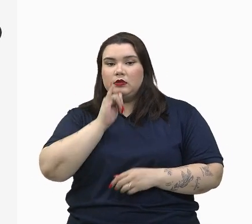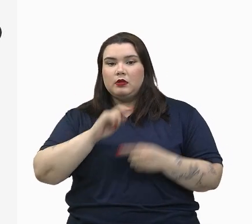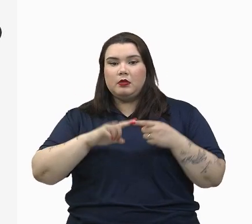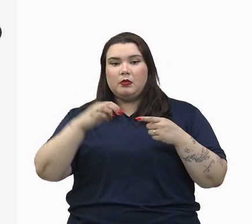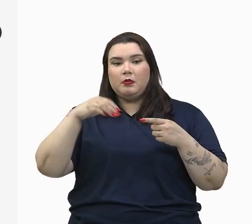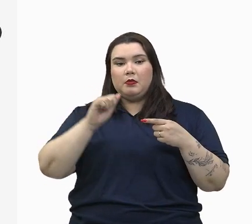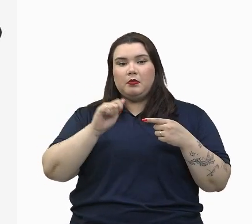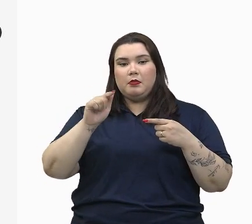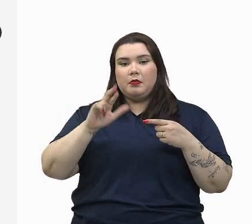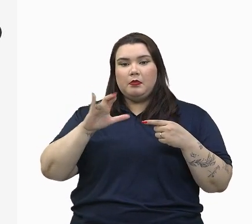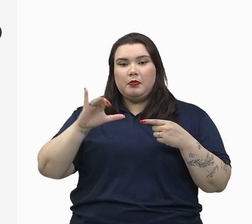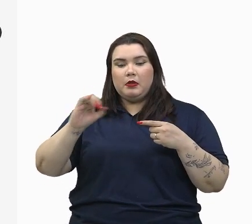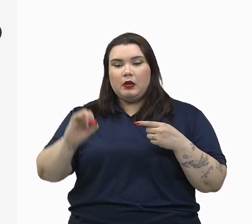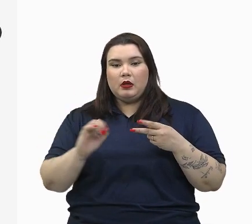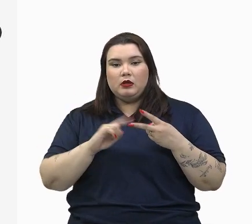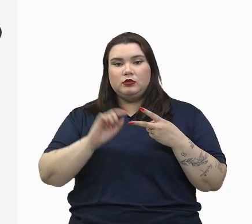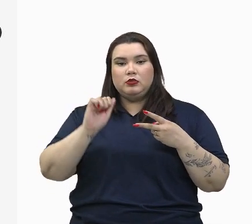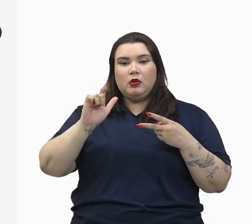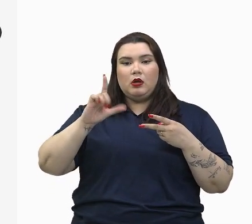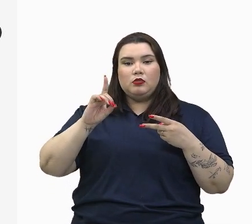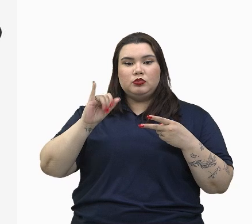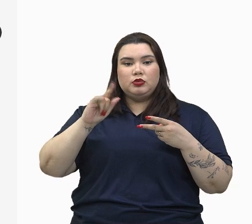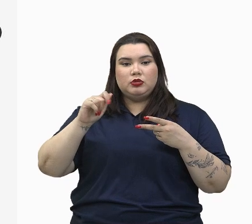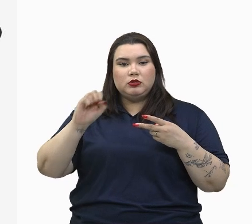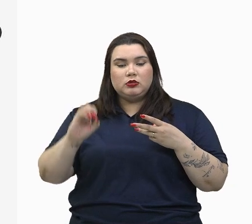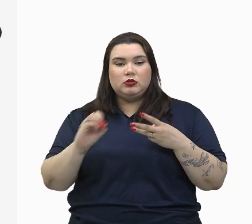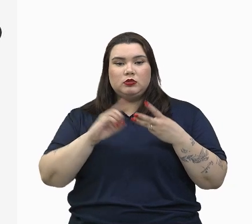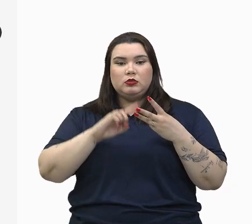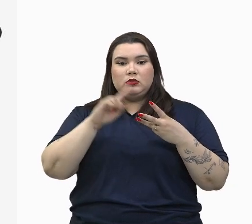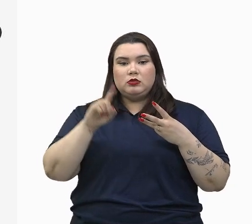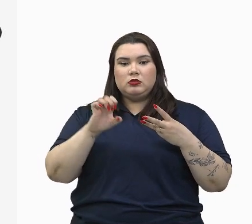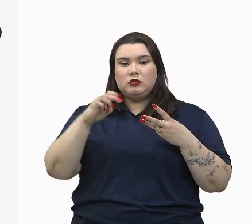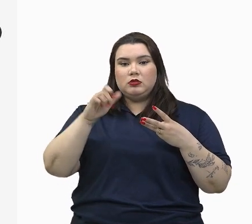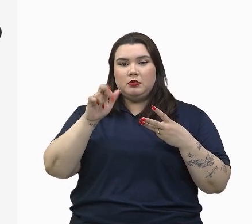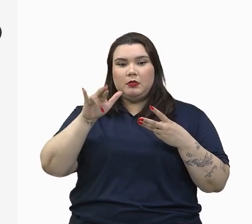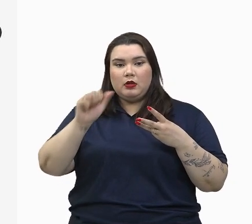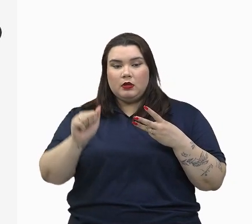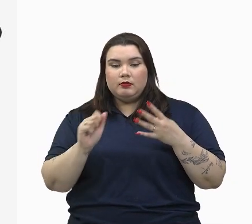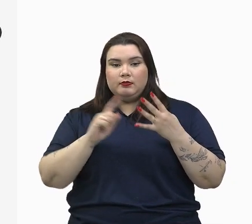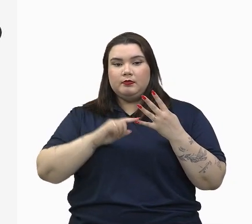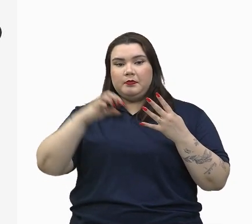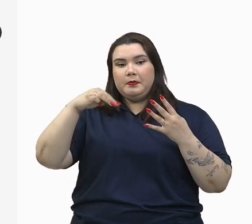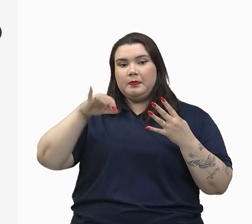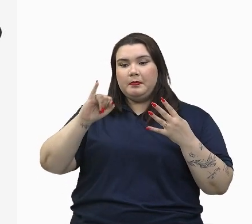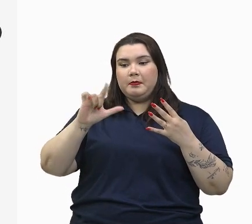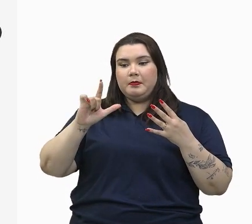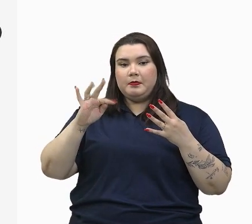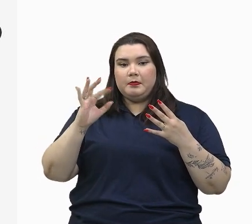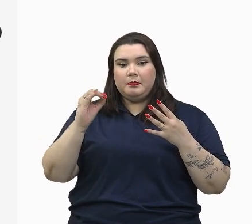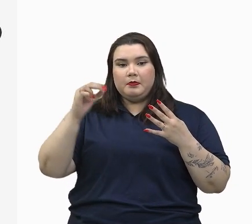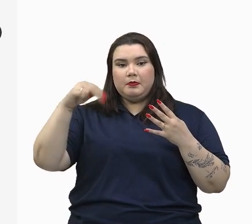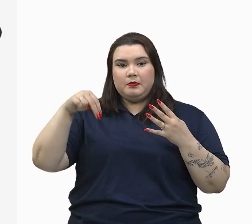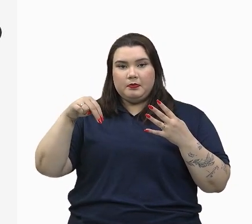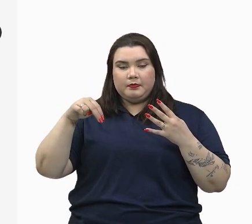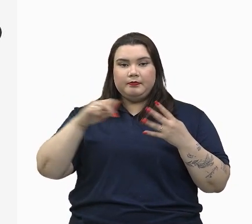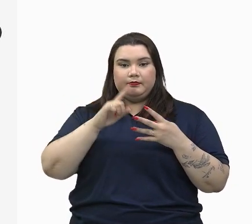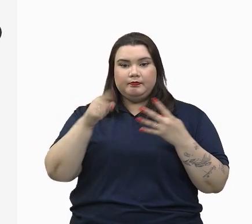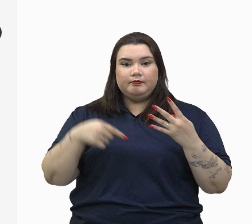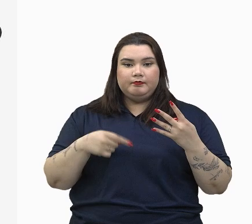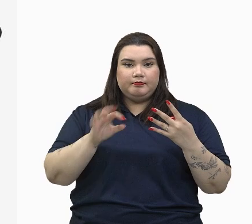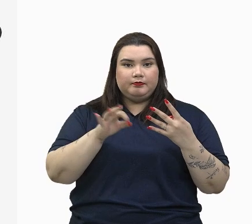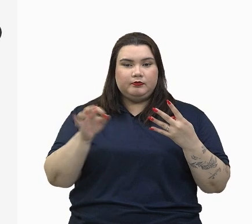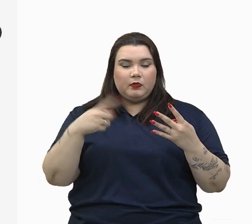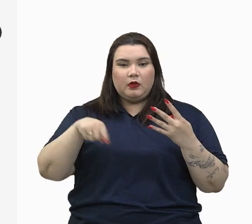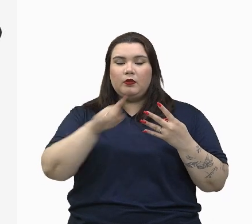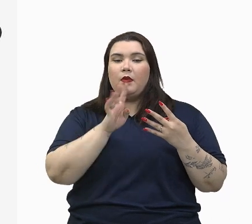Márcio Souza, Aldísio Figueiras, Zé Maria Pinto e, em especial, Milton Raton. Eu acho que vocês